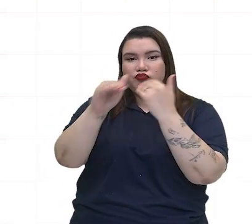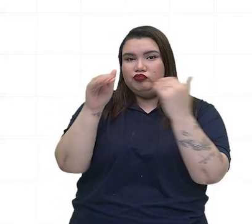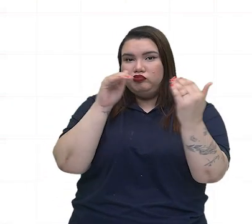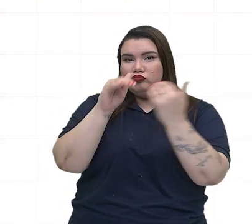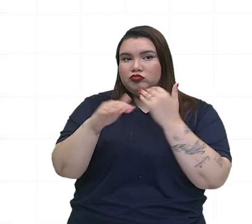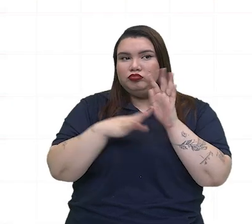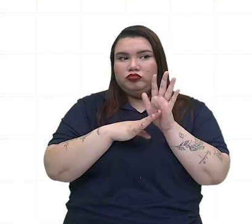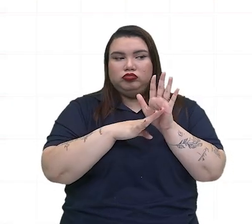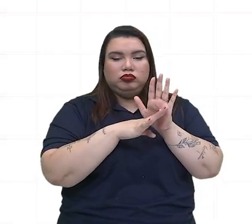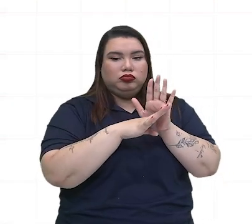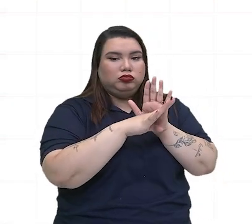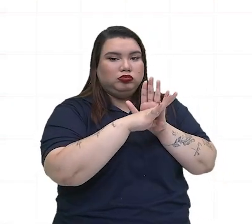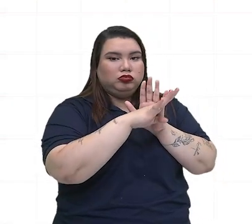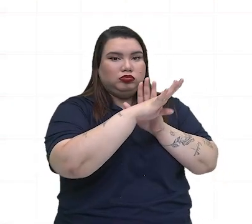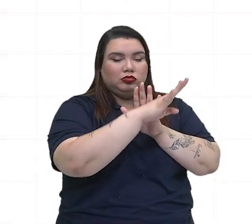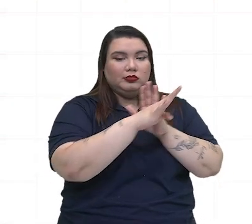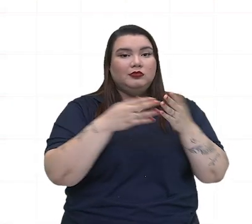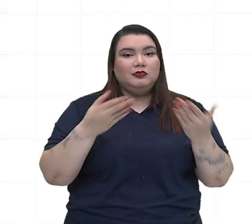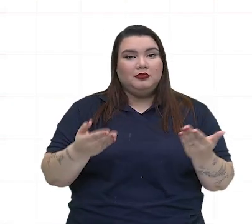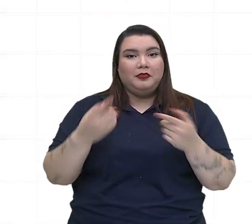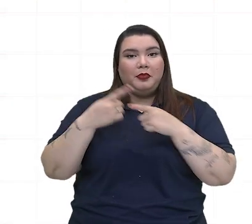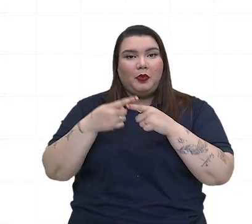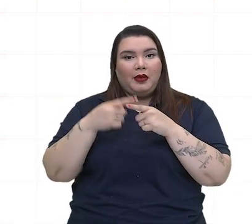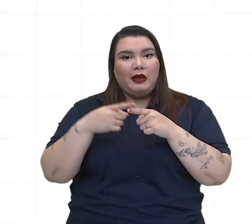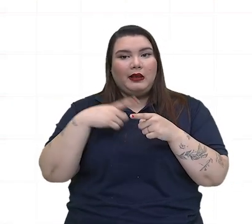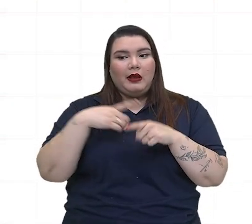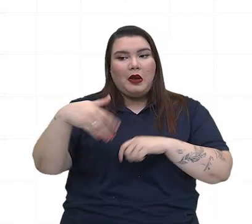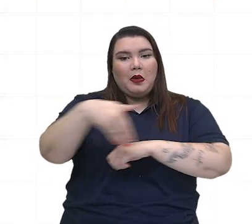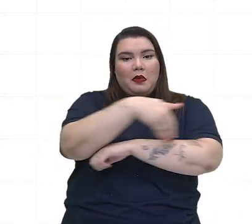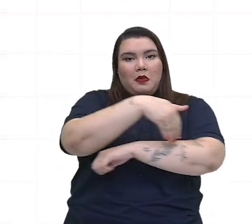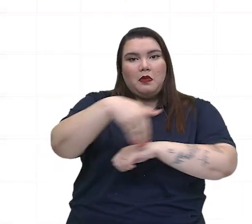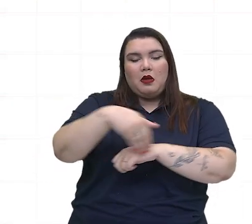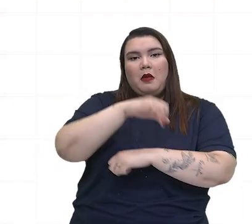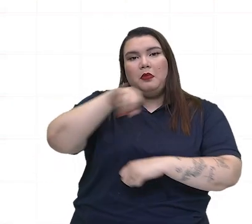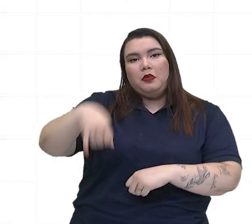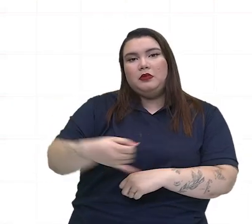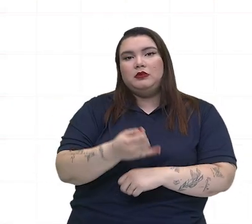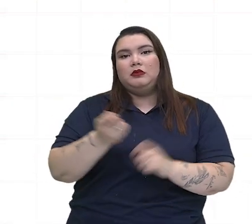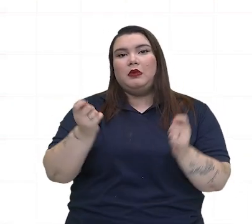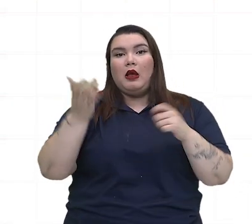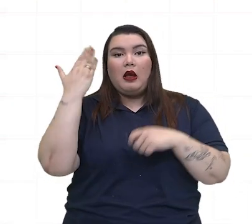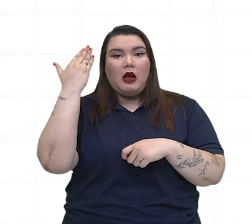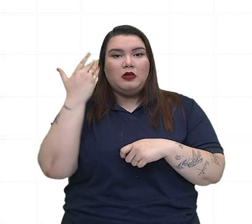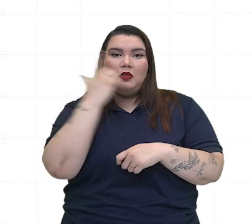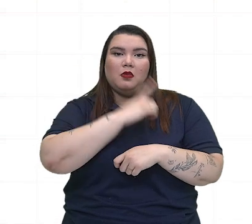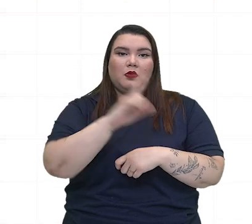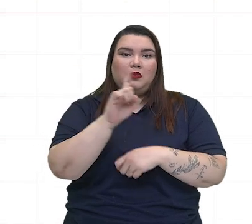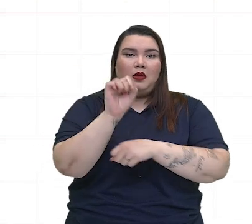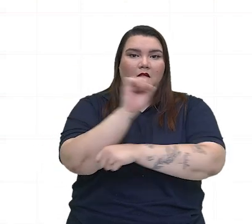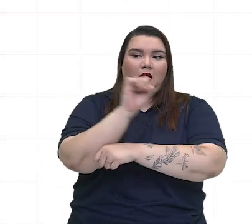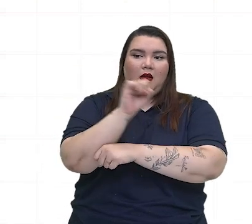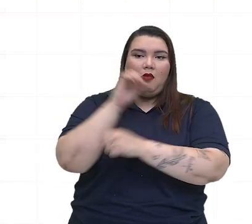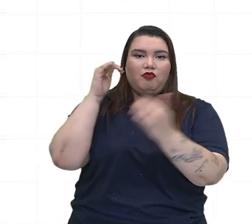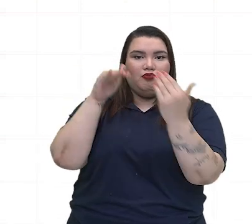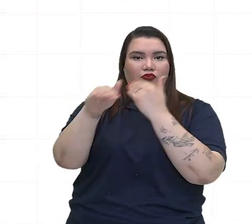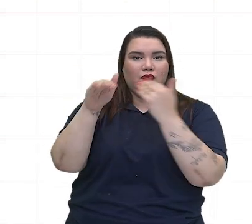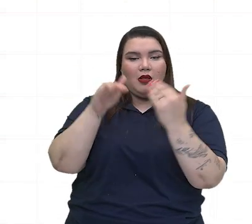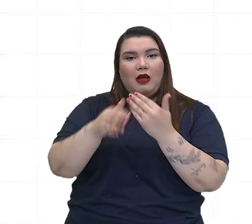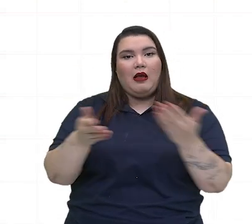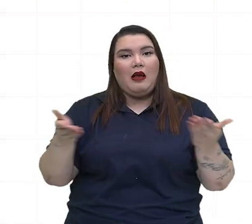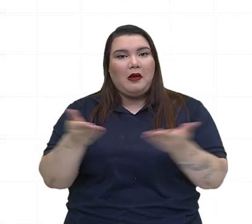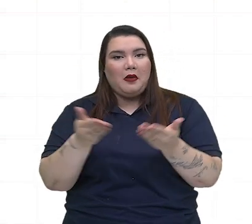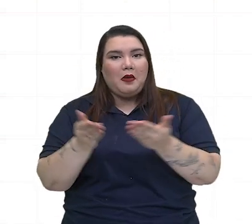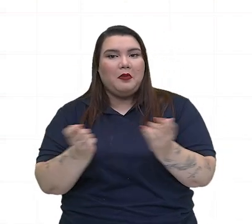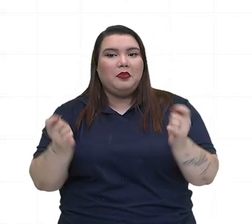né, porque acaba ali conectando áreas que antes não eram permitidas ali